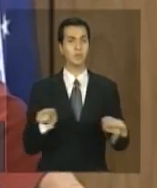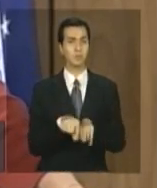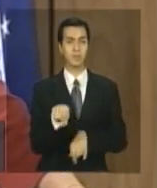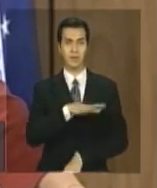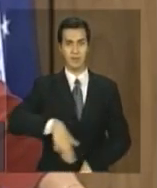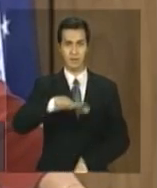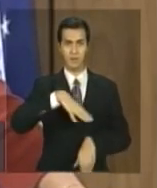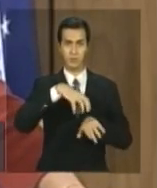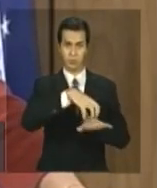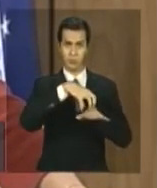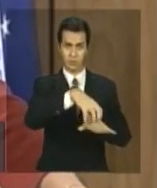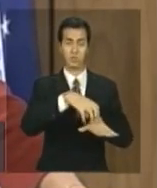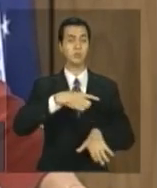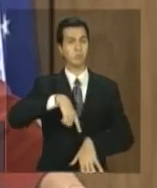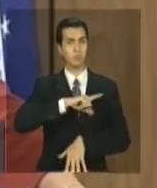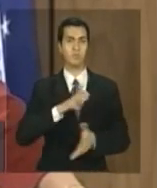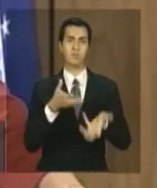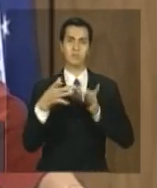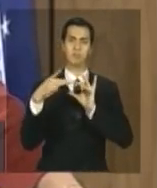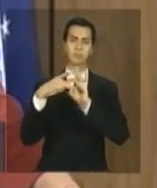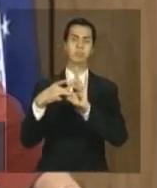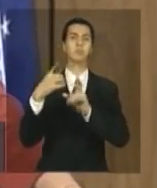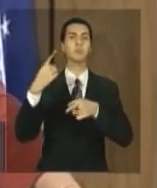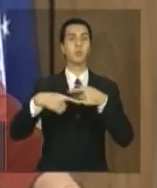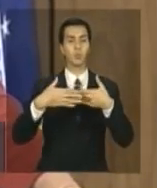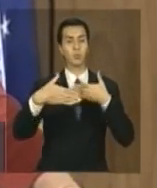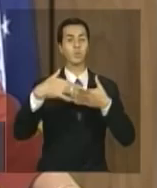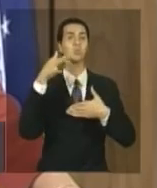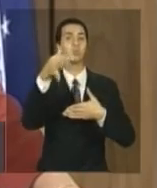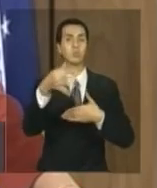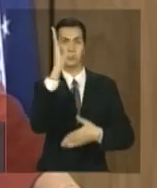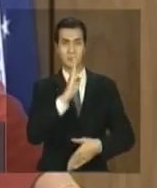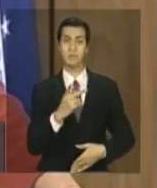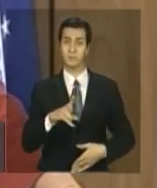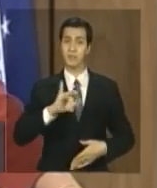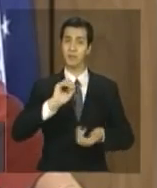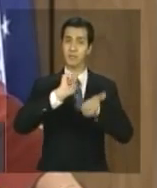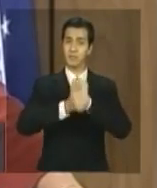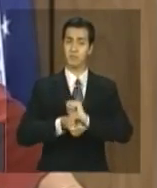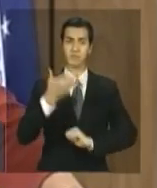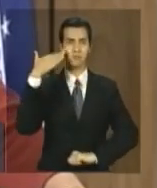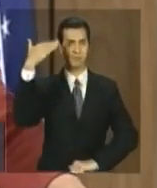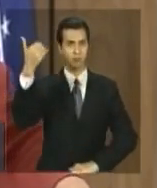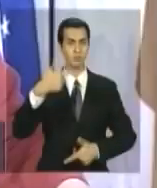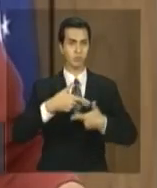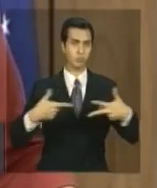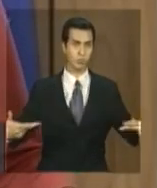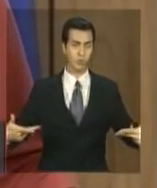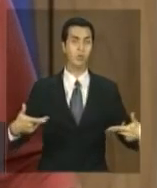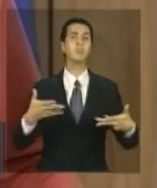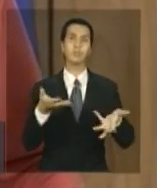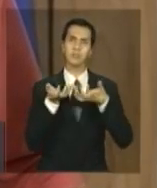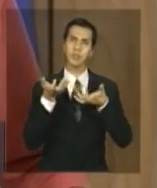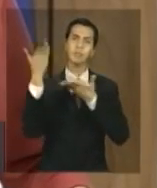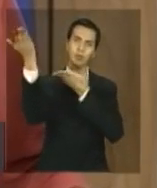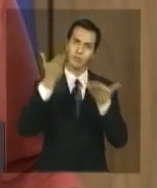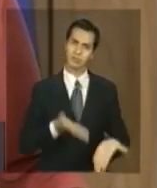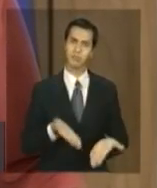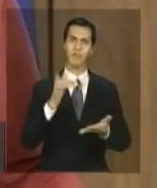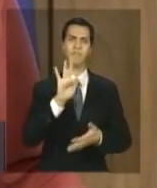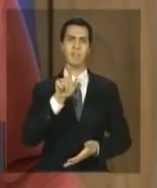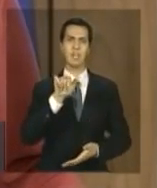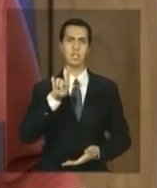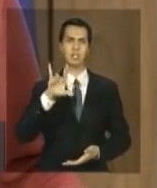eventos esportivos vindouros serão oportunidades para ampliar a presença de turistas finlandeses no